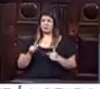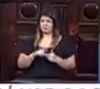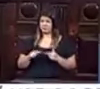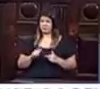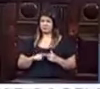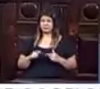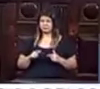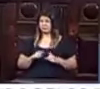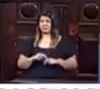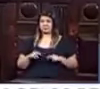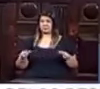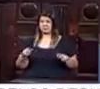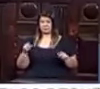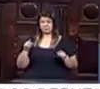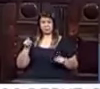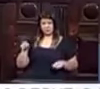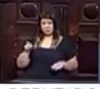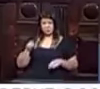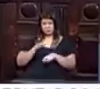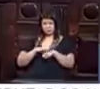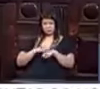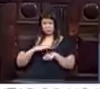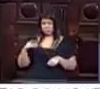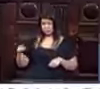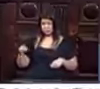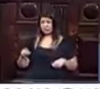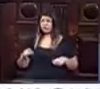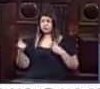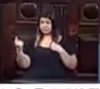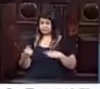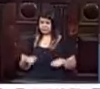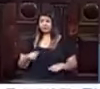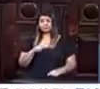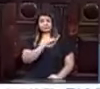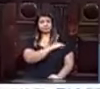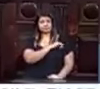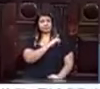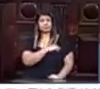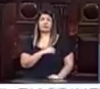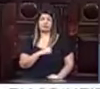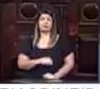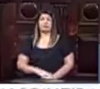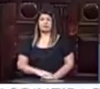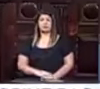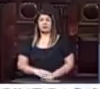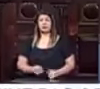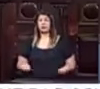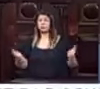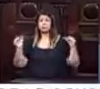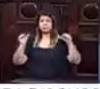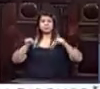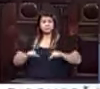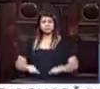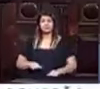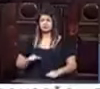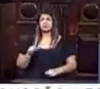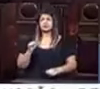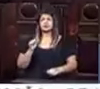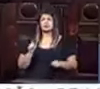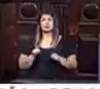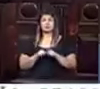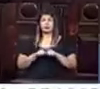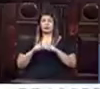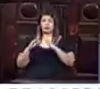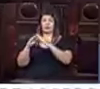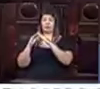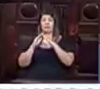do Rio de Janeiro. Calamidade é o que o servidor público vive hoje. Calamidade é o que os moradores, principalmente da Zona Norte e da Zona Oeste,